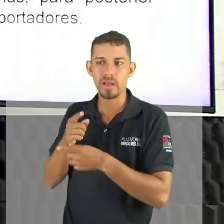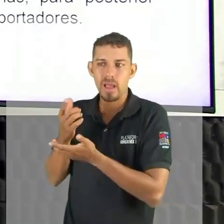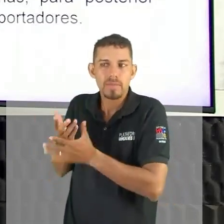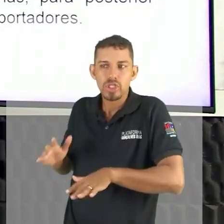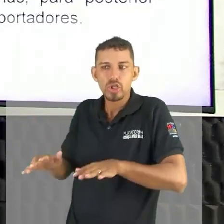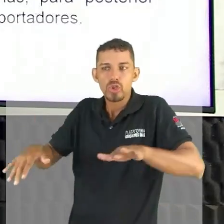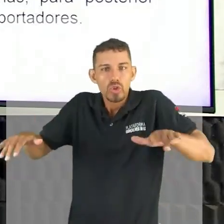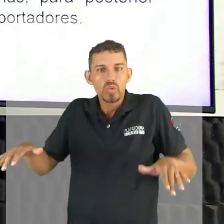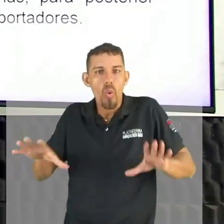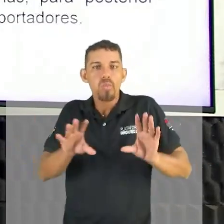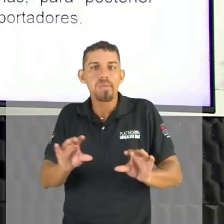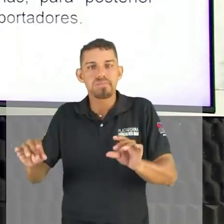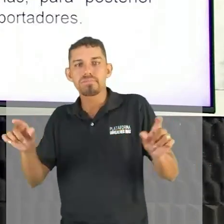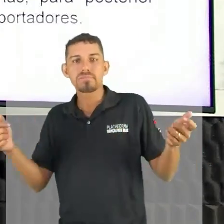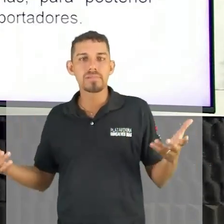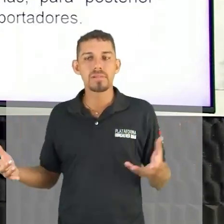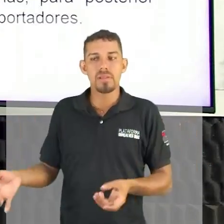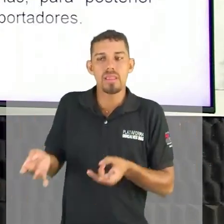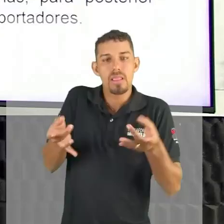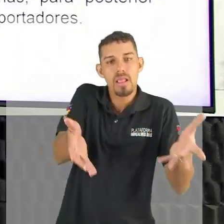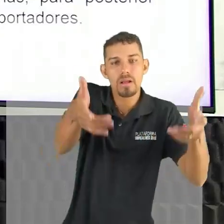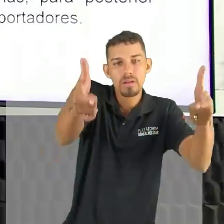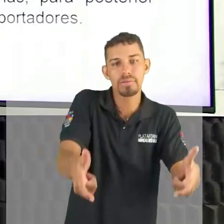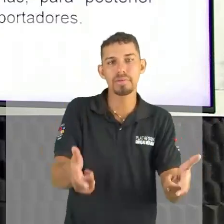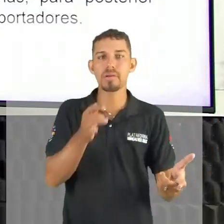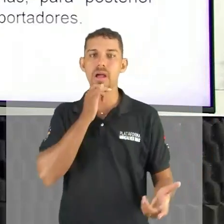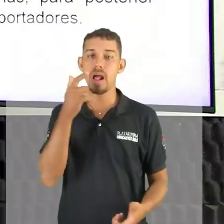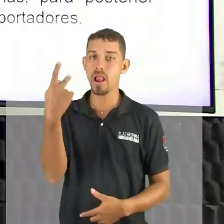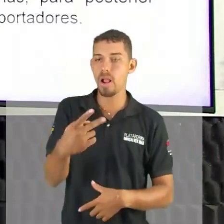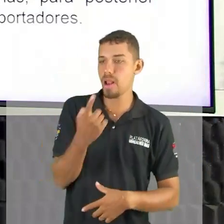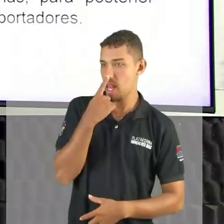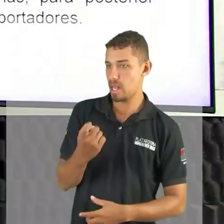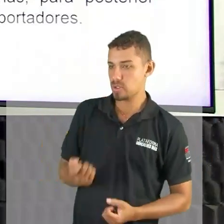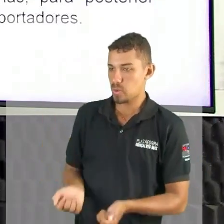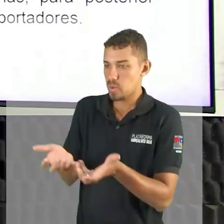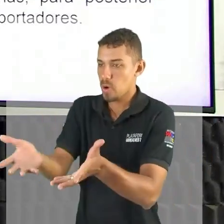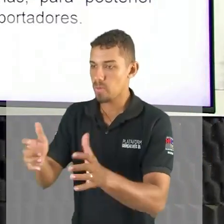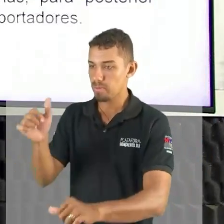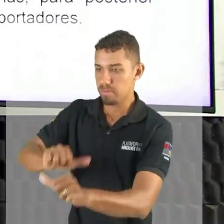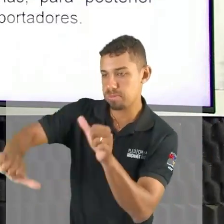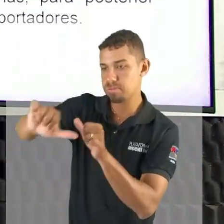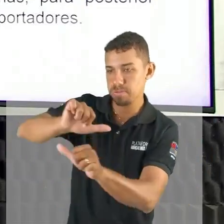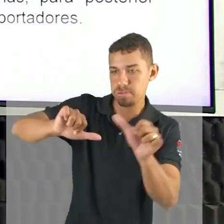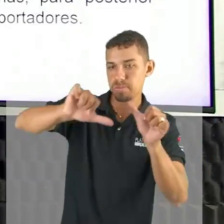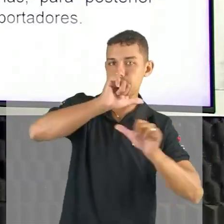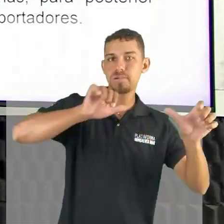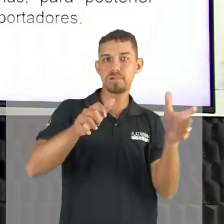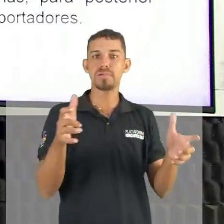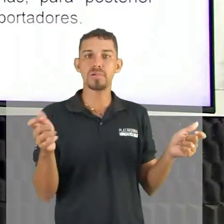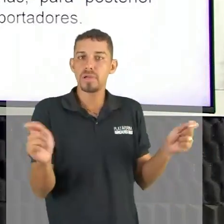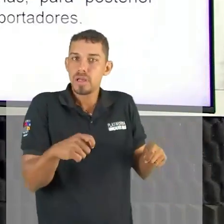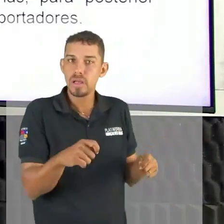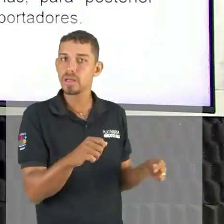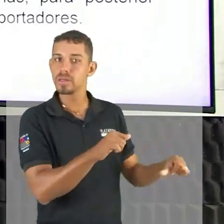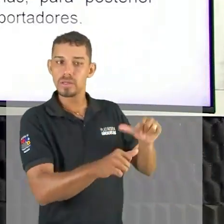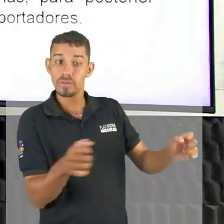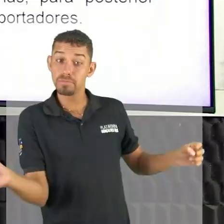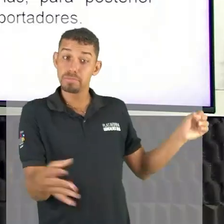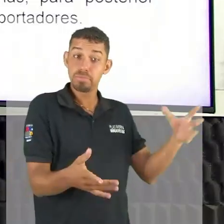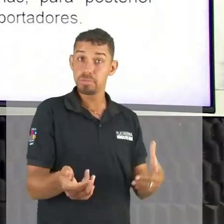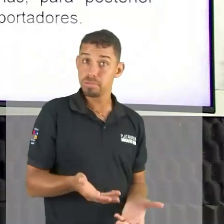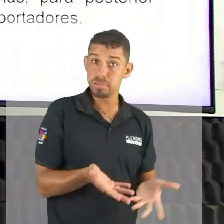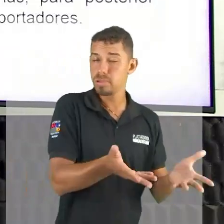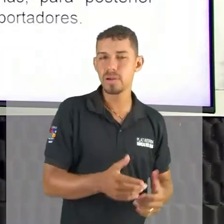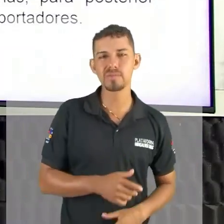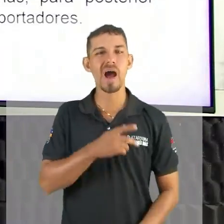você descartar o seu lixo. E esse lixo vai ser utilizado para produzir riquezas. Em vez disso, a gente ainda tem muitas pessoas que